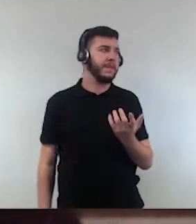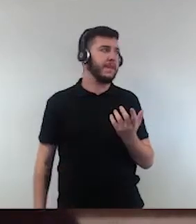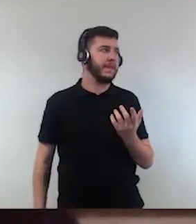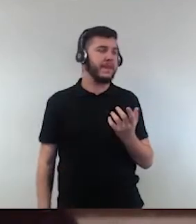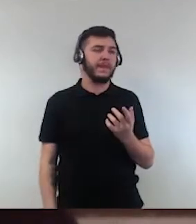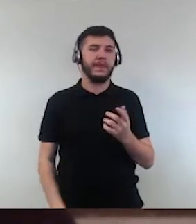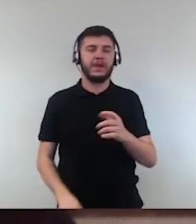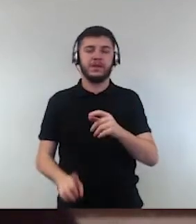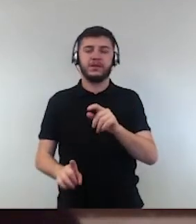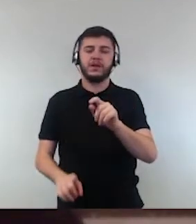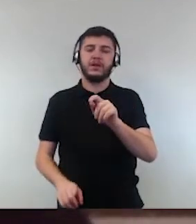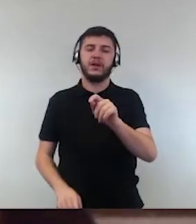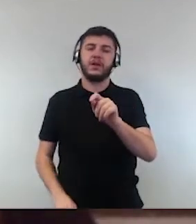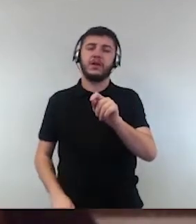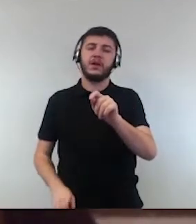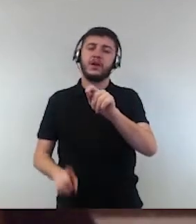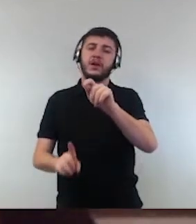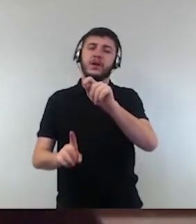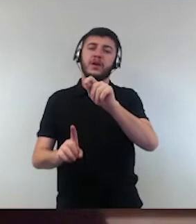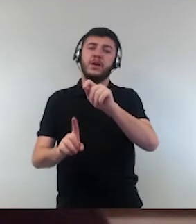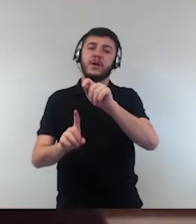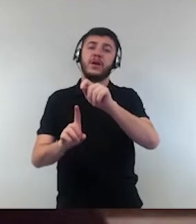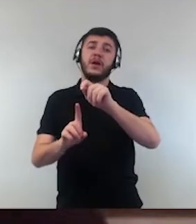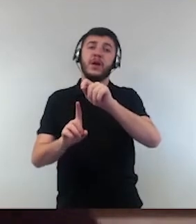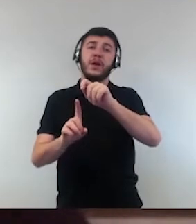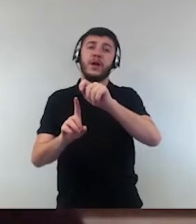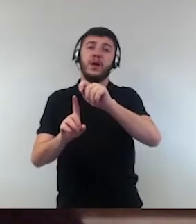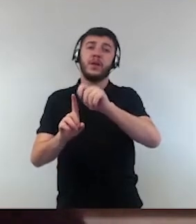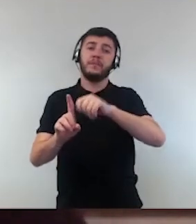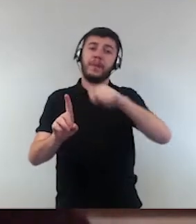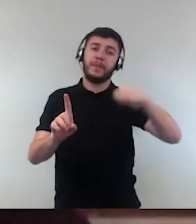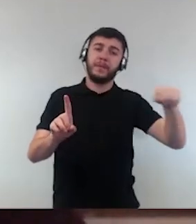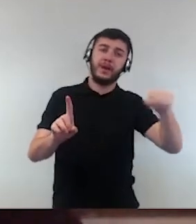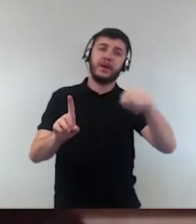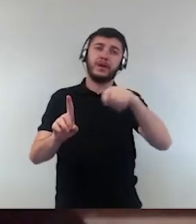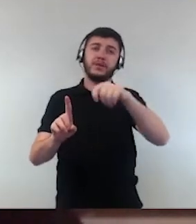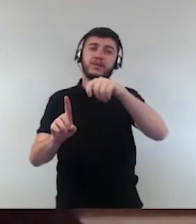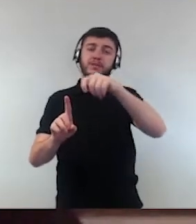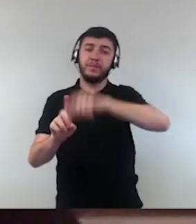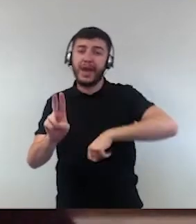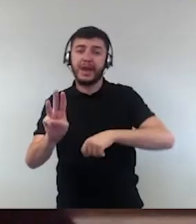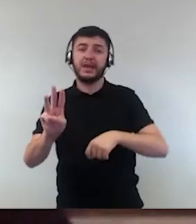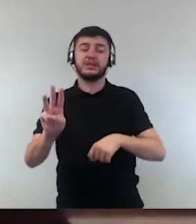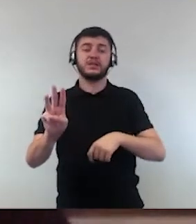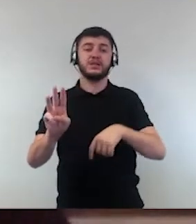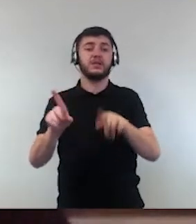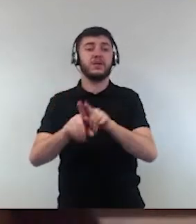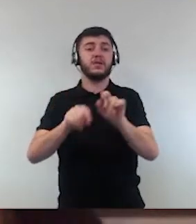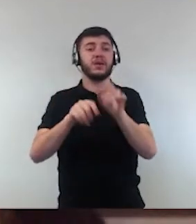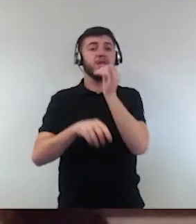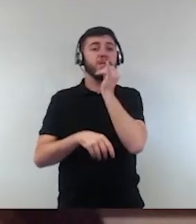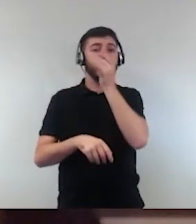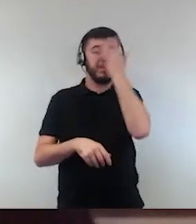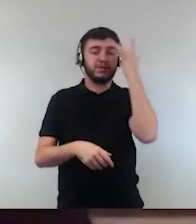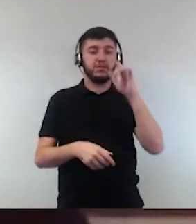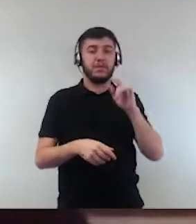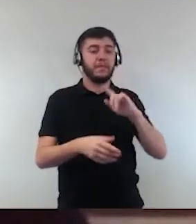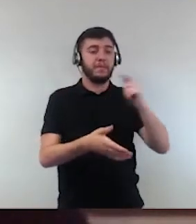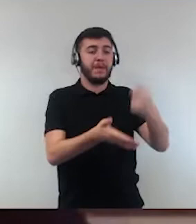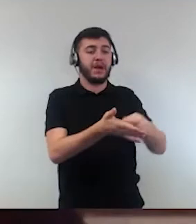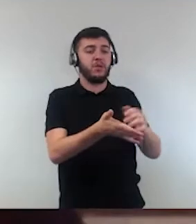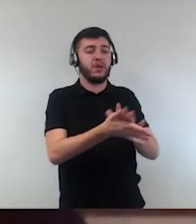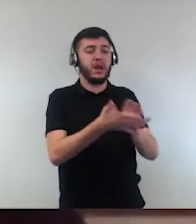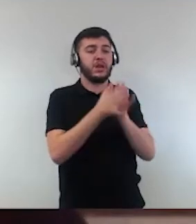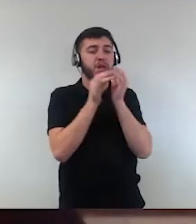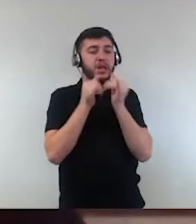3 meses, né? Então, o consumidor residencial teve essa possibilidade de ficar inadimplente por 3 meses e esse